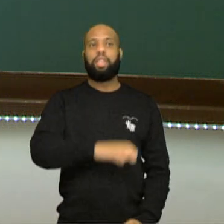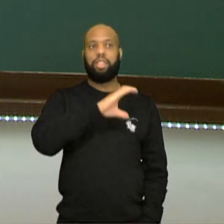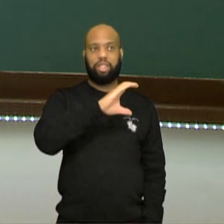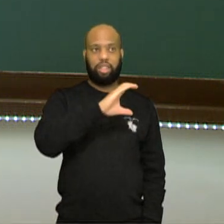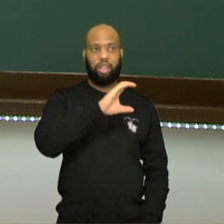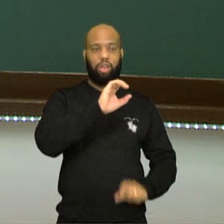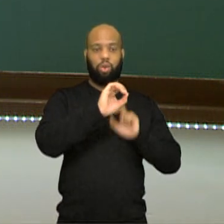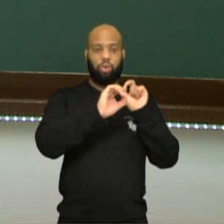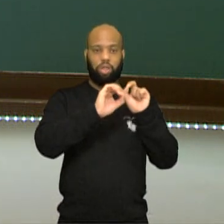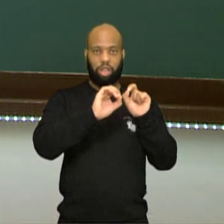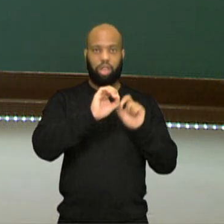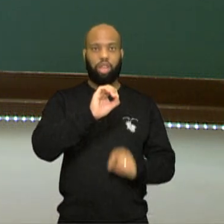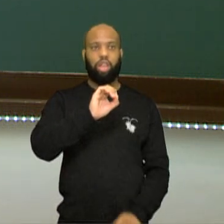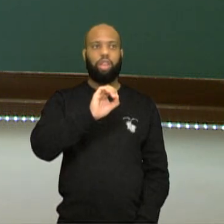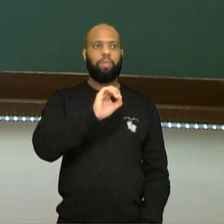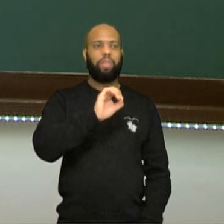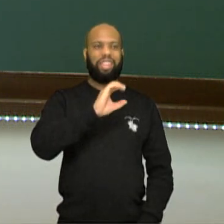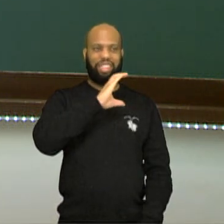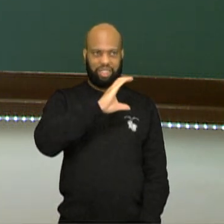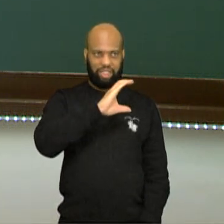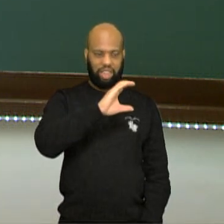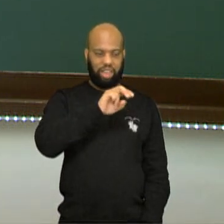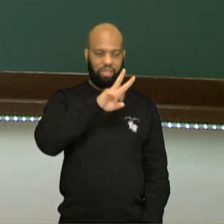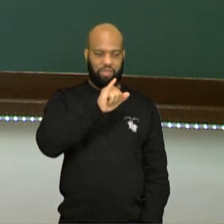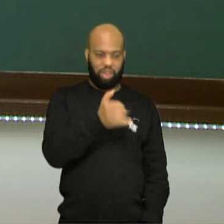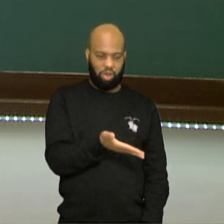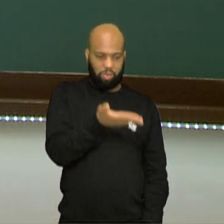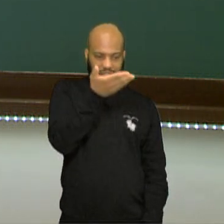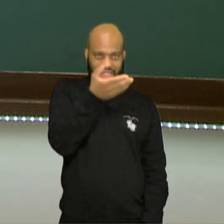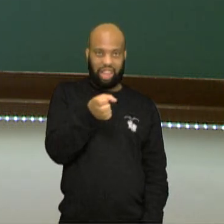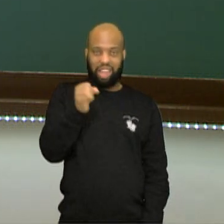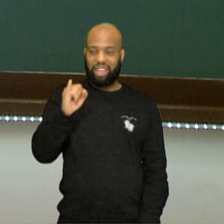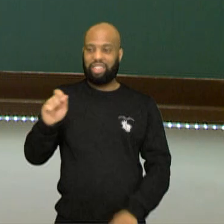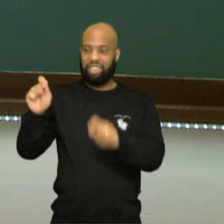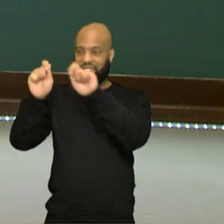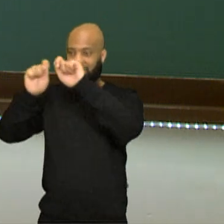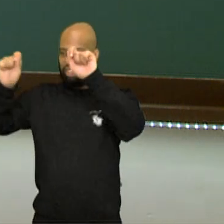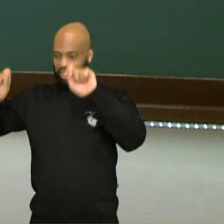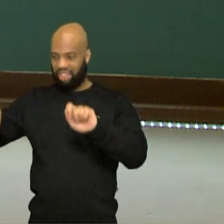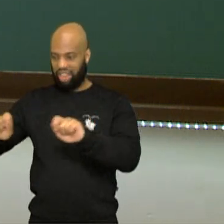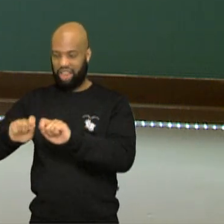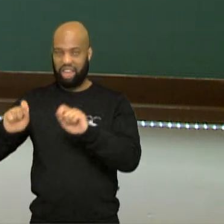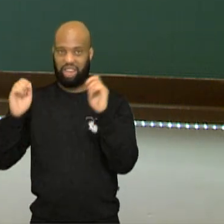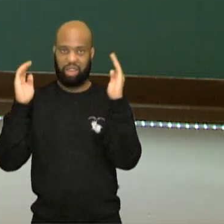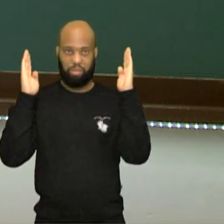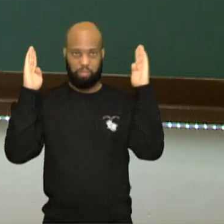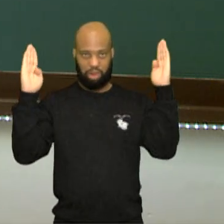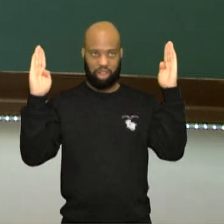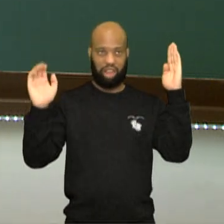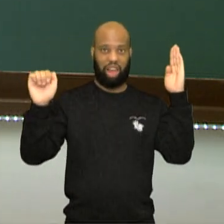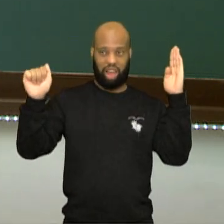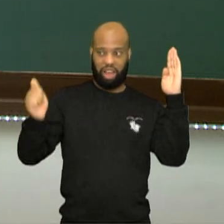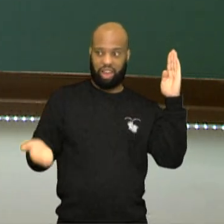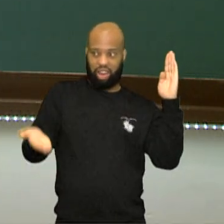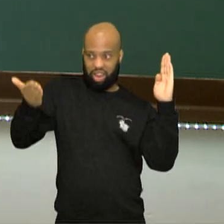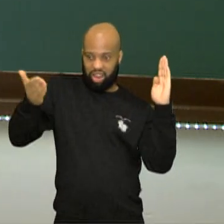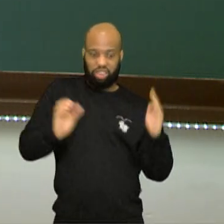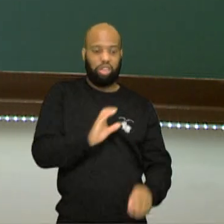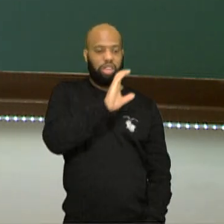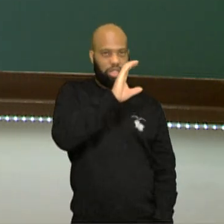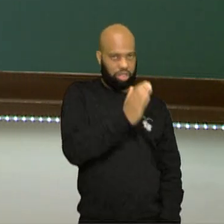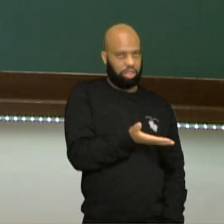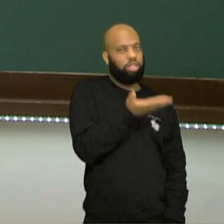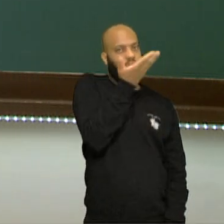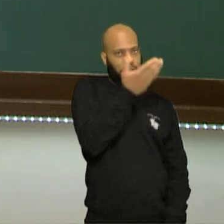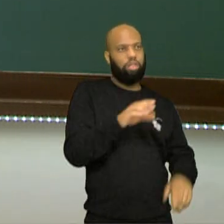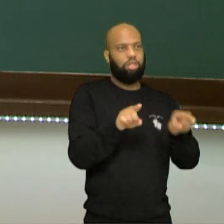vai crescer quanto maior a área, então maior a área dessas placas. Por isso, o que seria a área lá